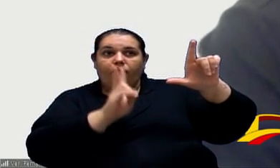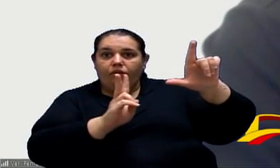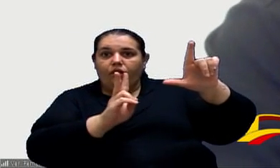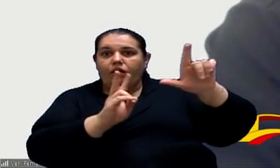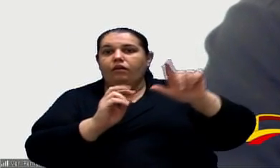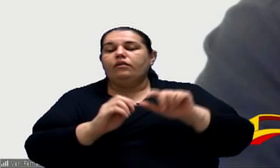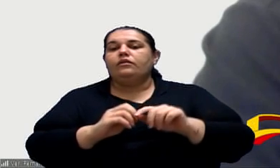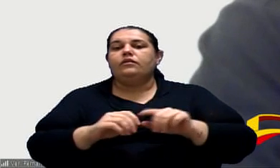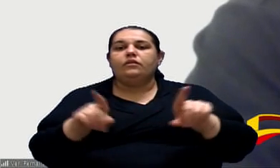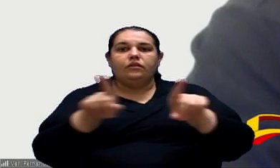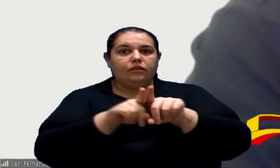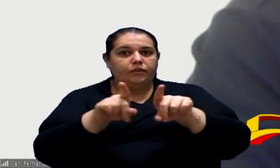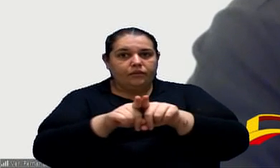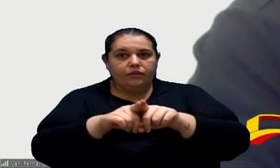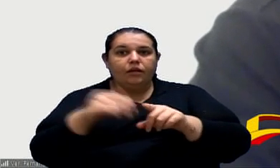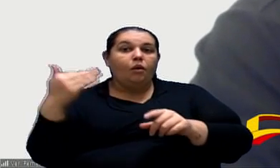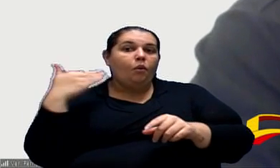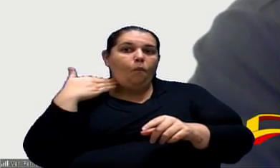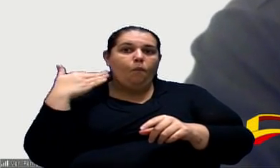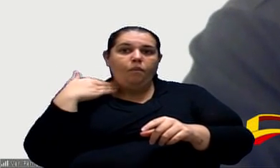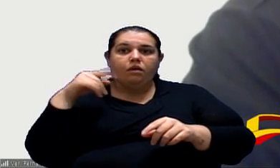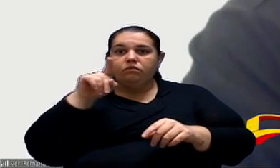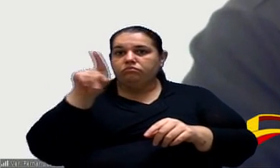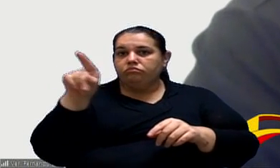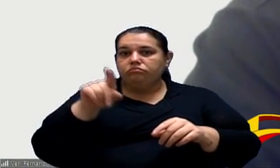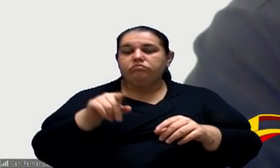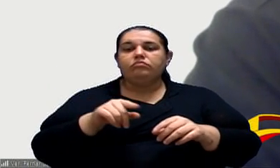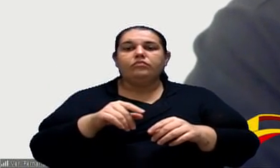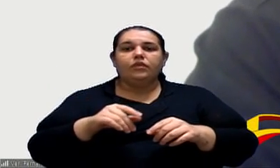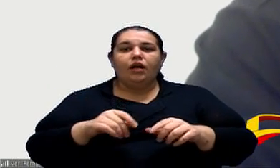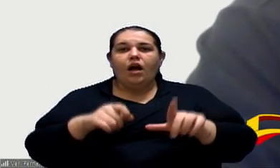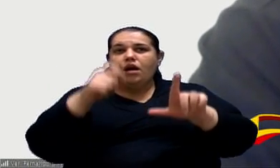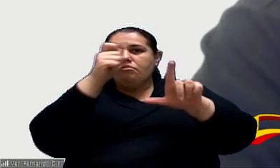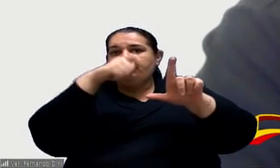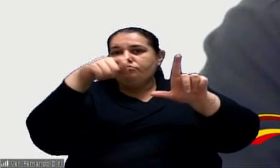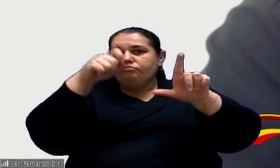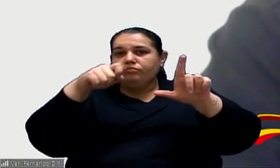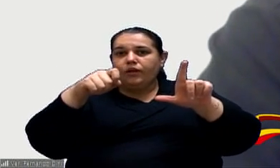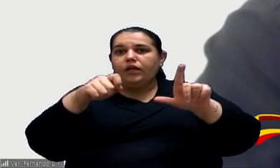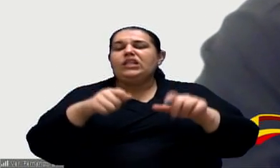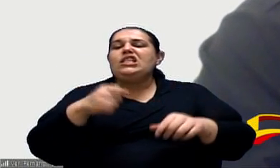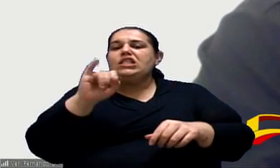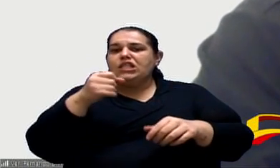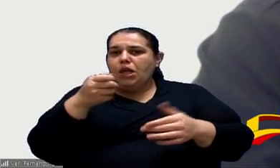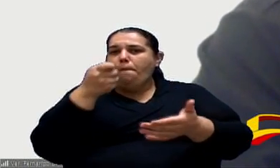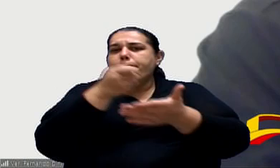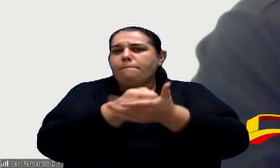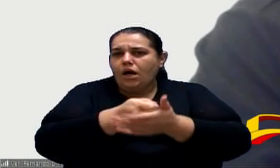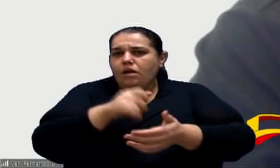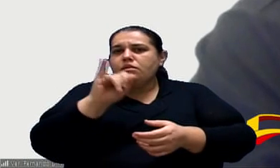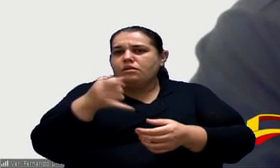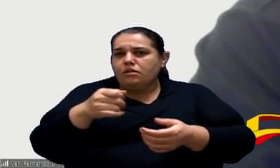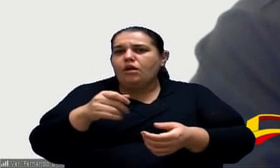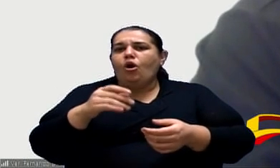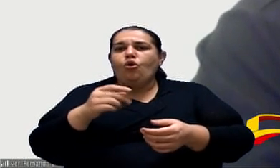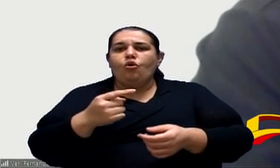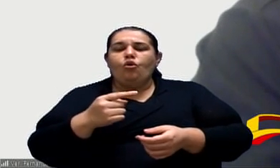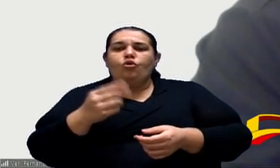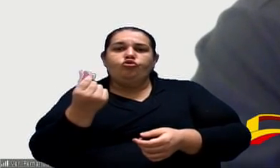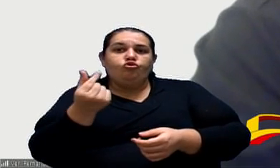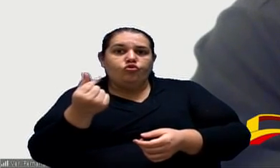esses estabelecimentos bancários, muito bem remunerados por sinal, com dinheiro